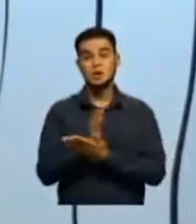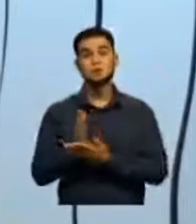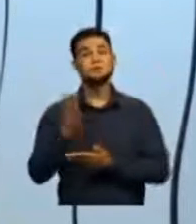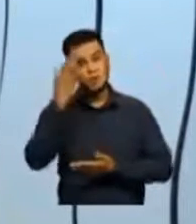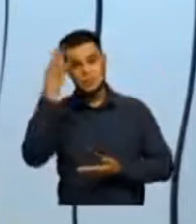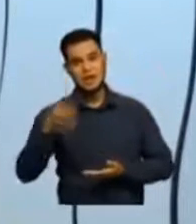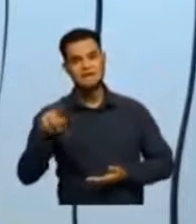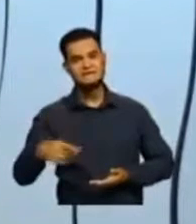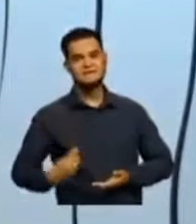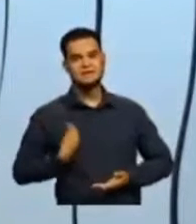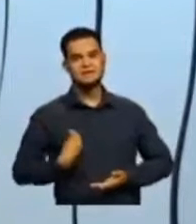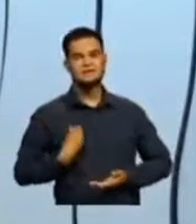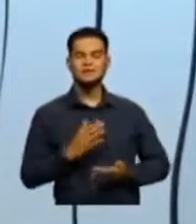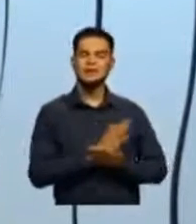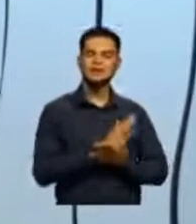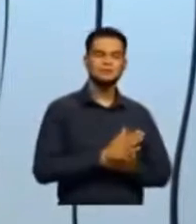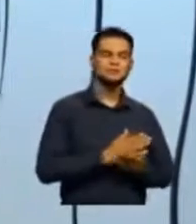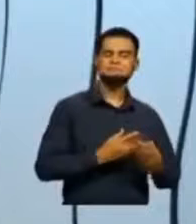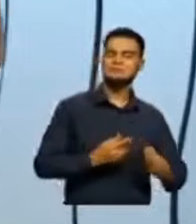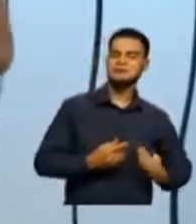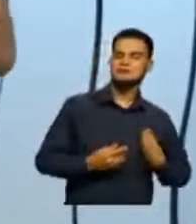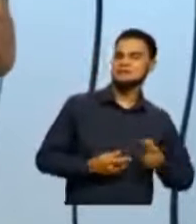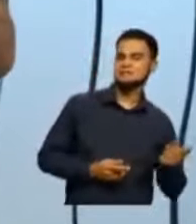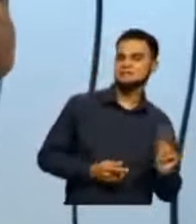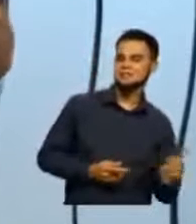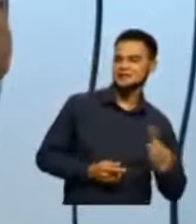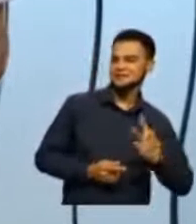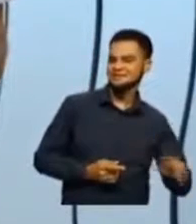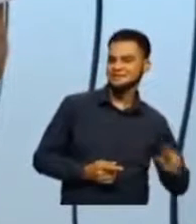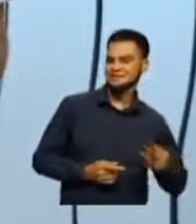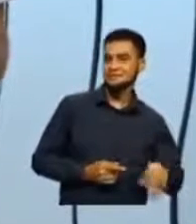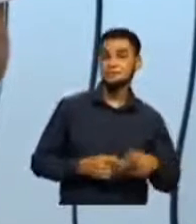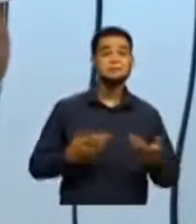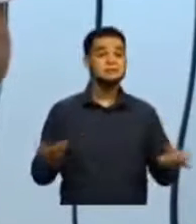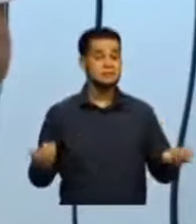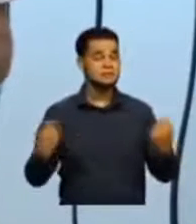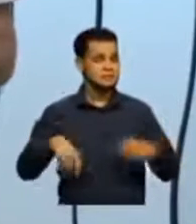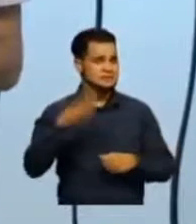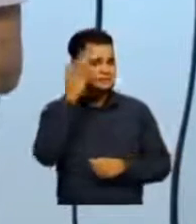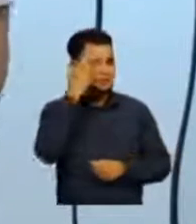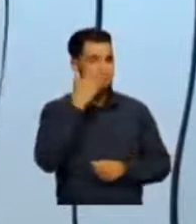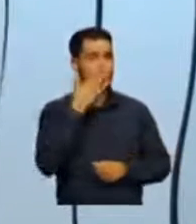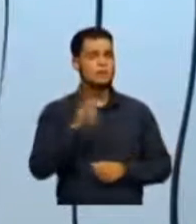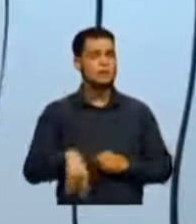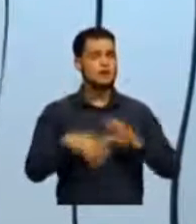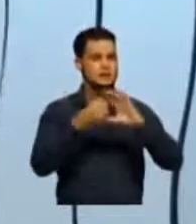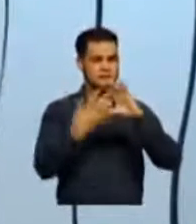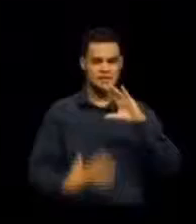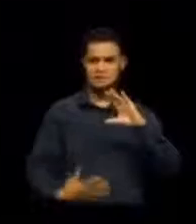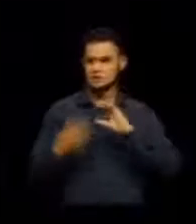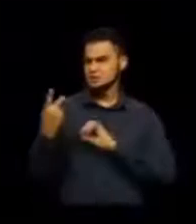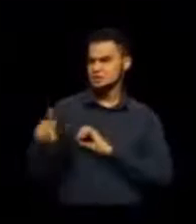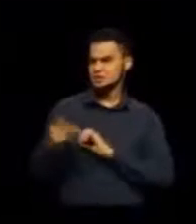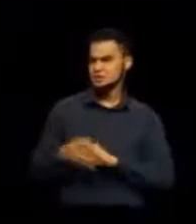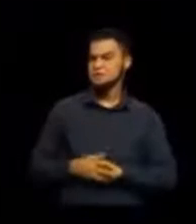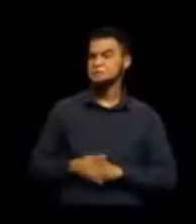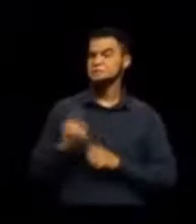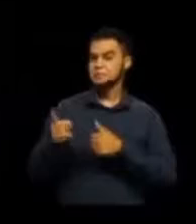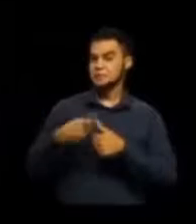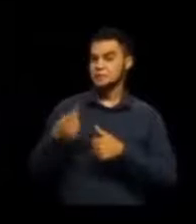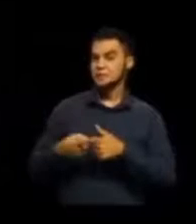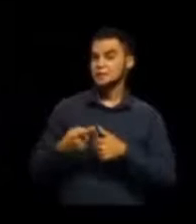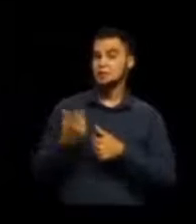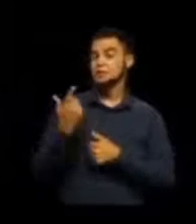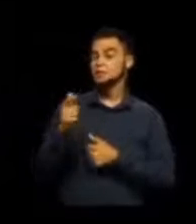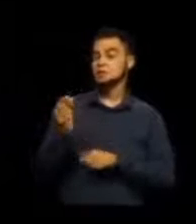vivo, outros como não vivo. Mas então a gente tem que saber as características dele. Primeiro, eles são